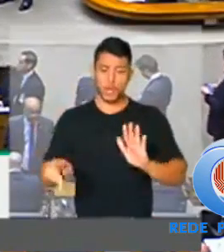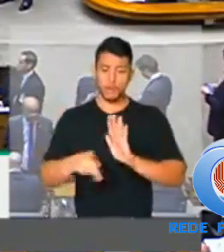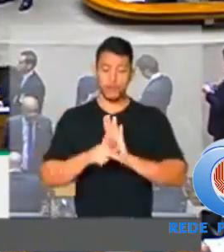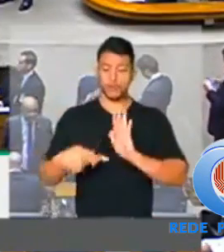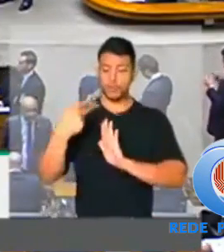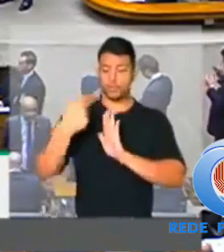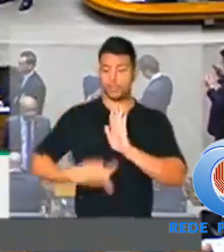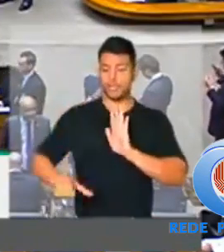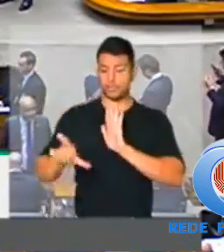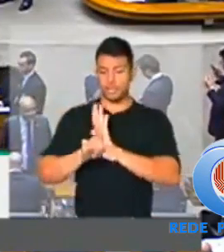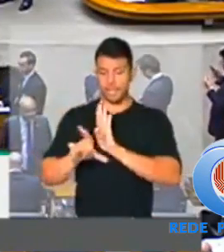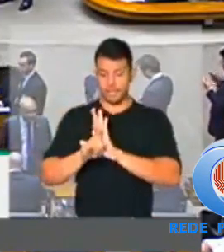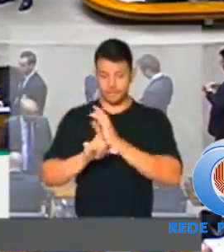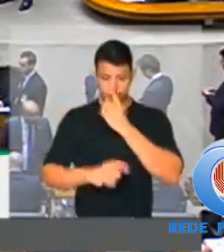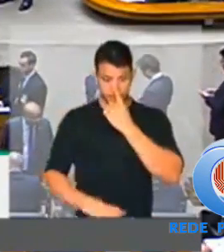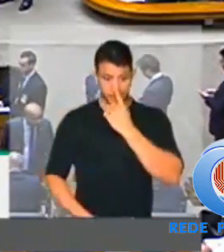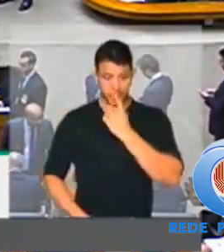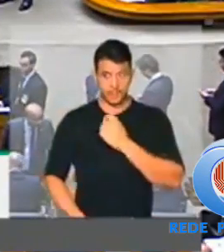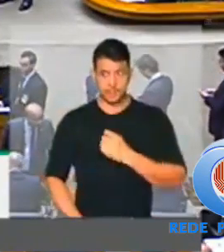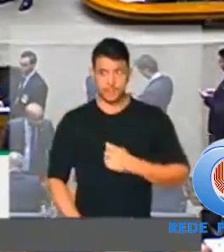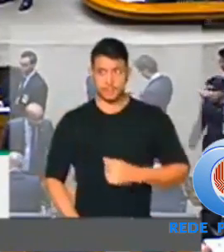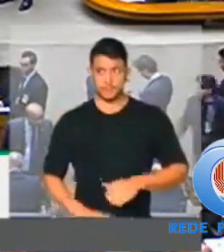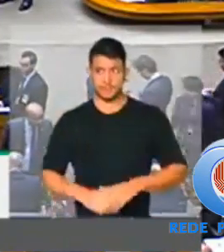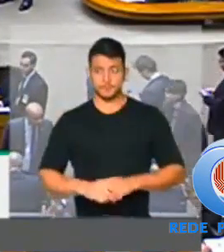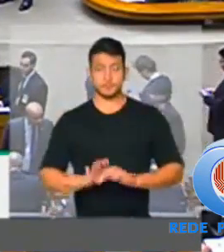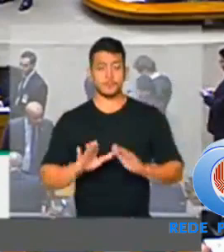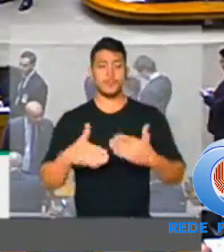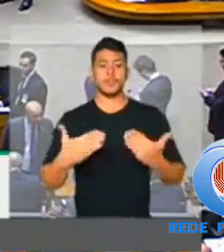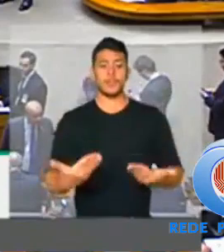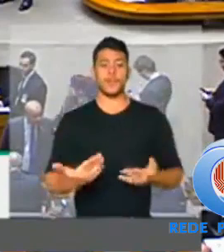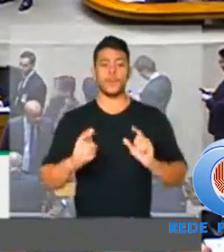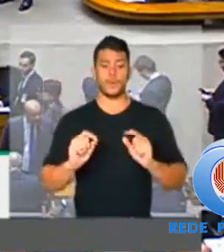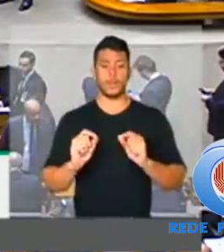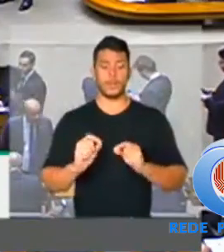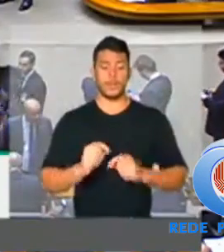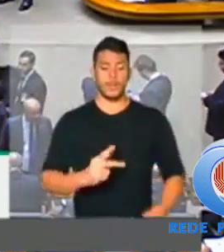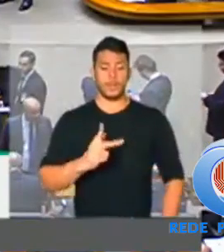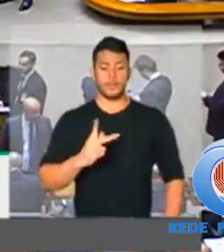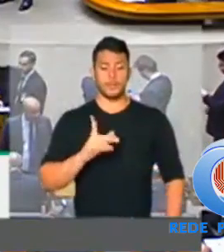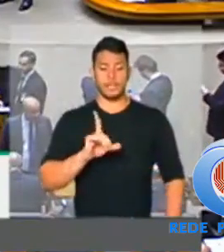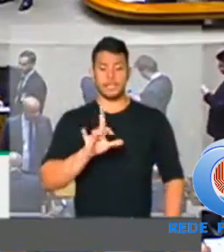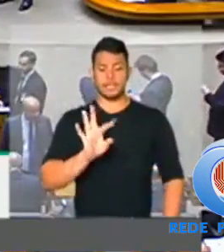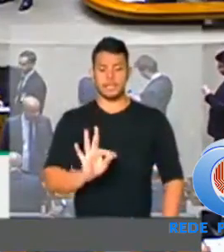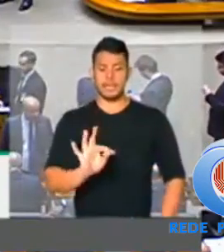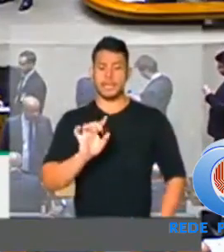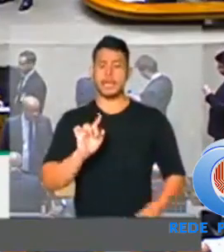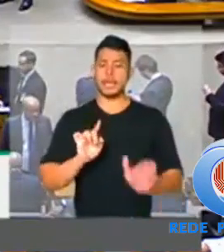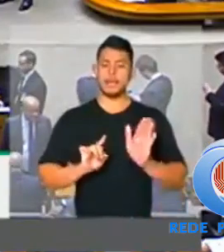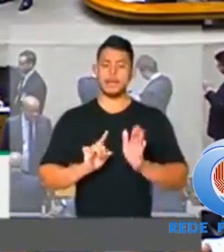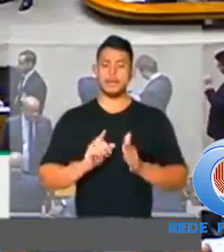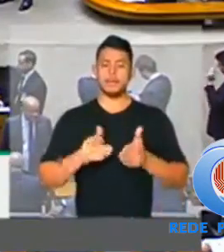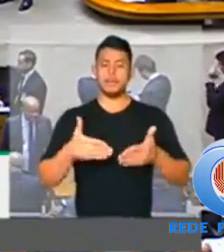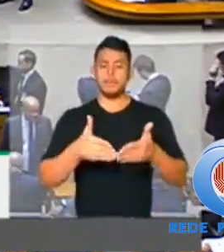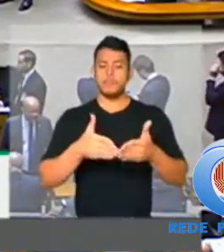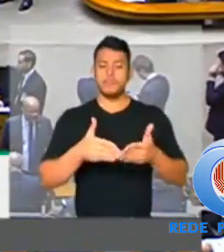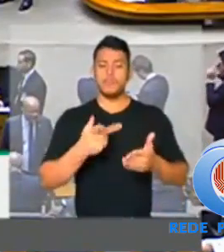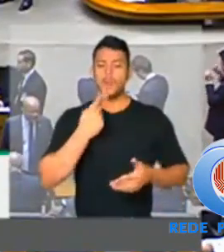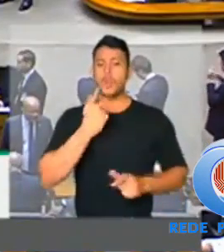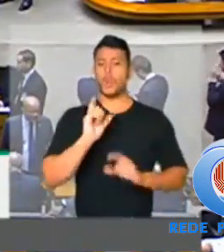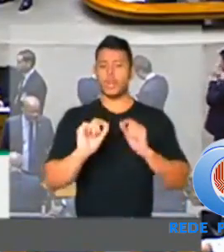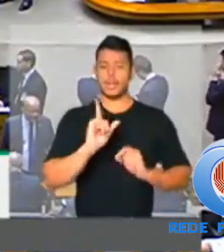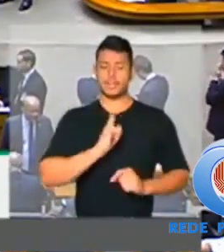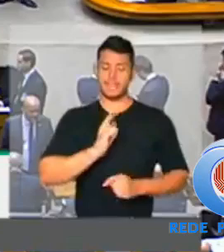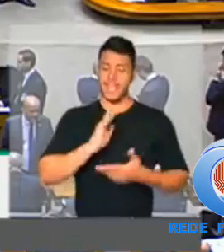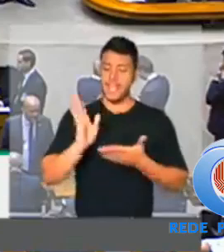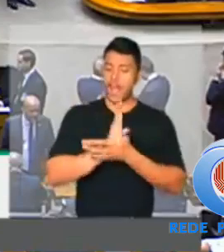medida provisória, quando há modificações na comissão especial. E aí o PDT questionou algumas emendas que não